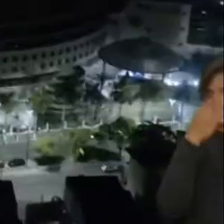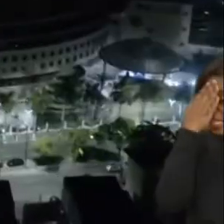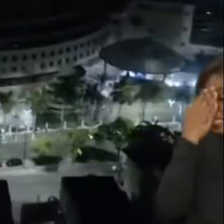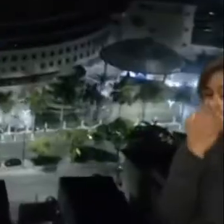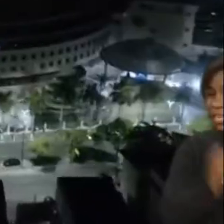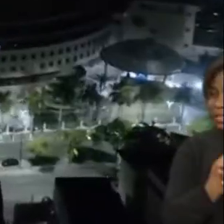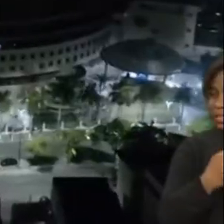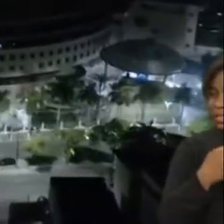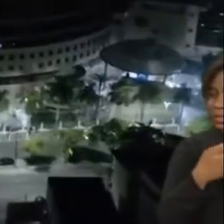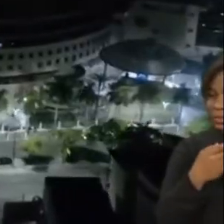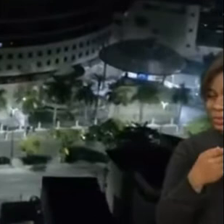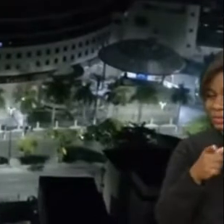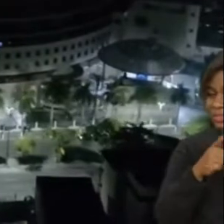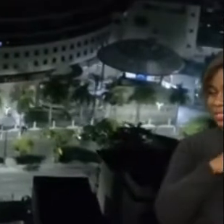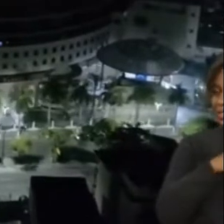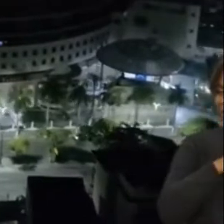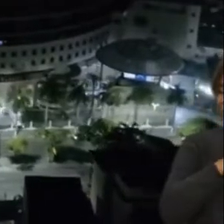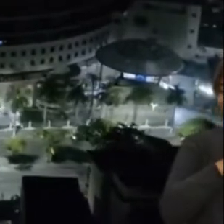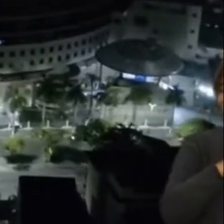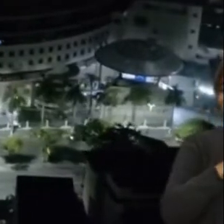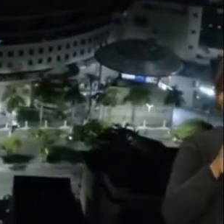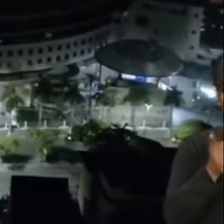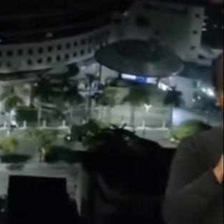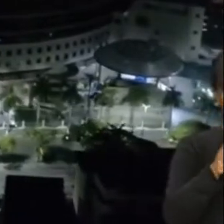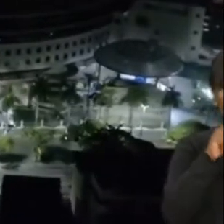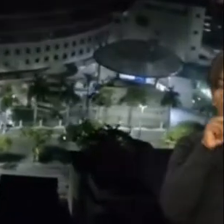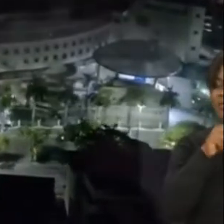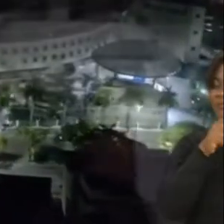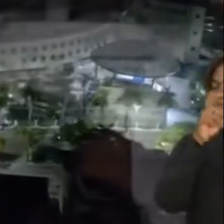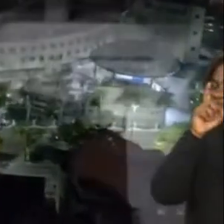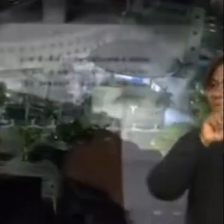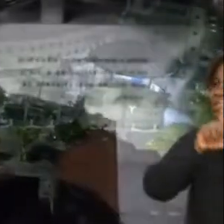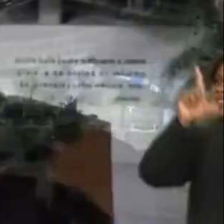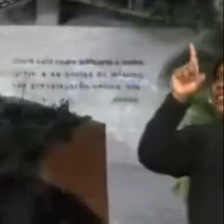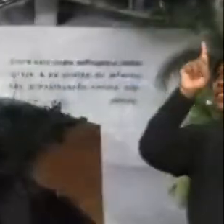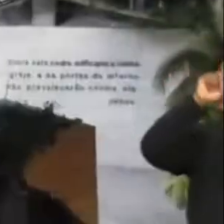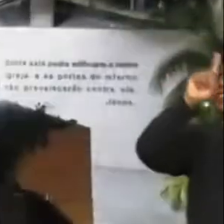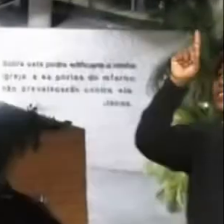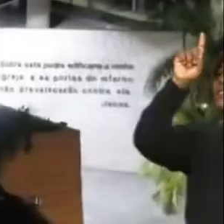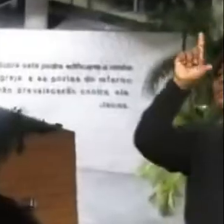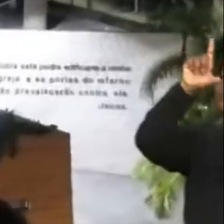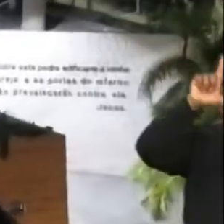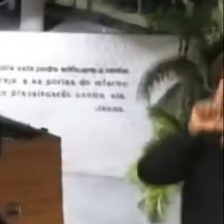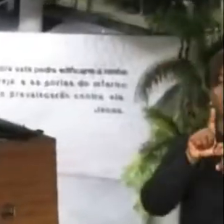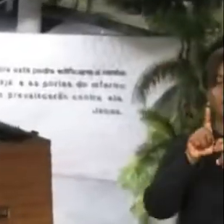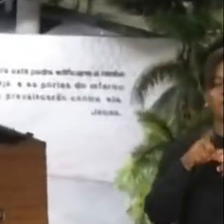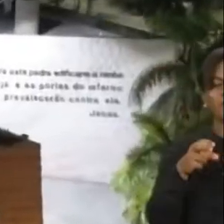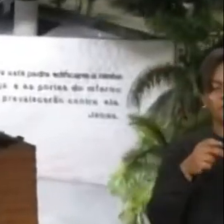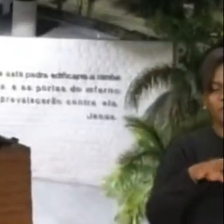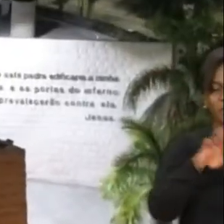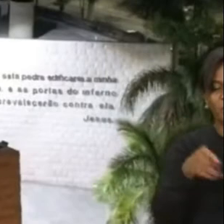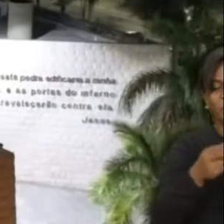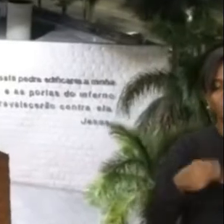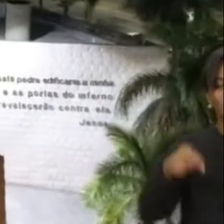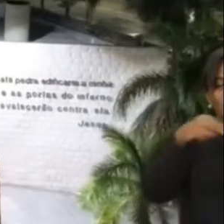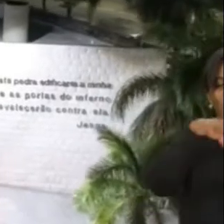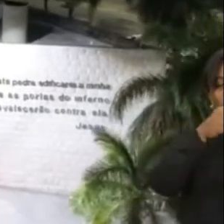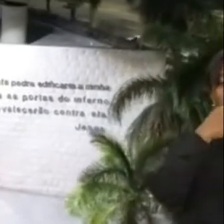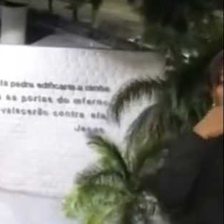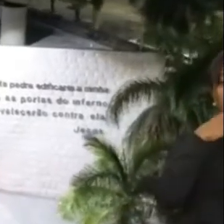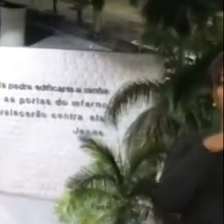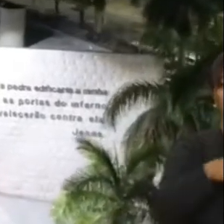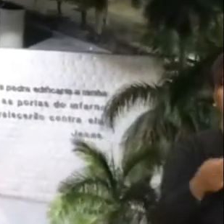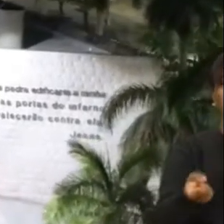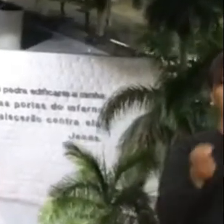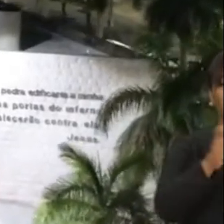não, não. Suba e dependa dele. Passa no altar, pega o seu envelope, volte para o seu lugar. Se você